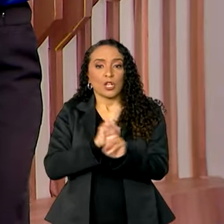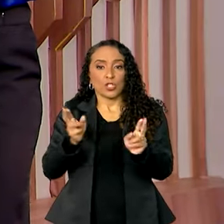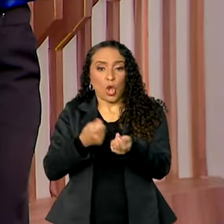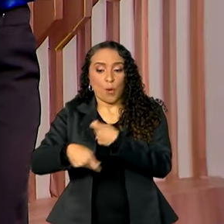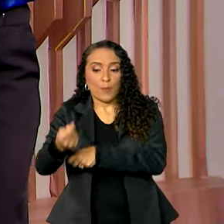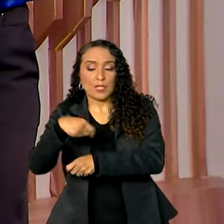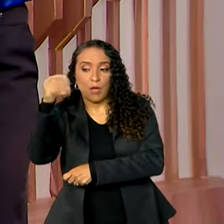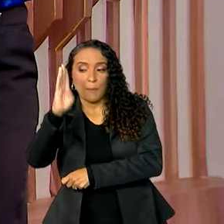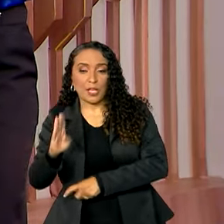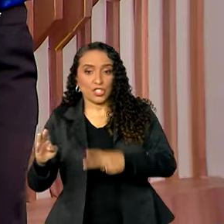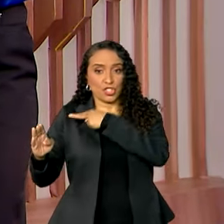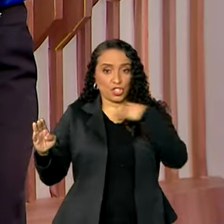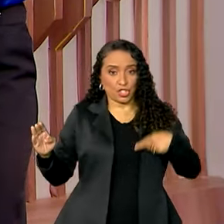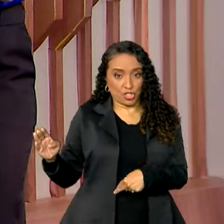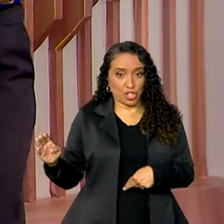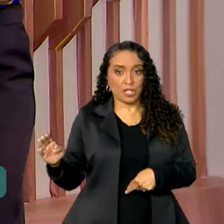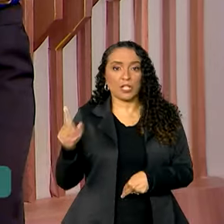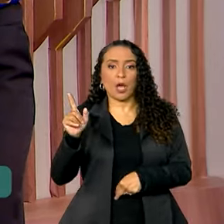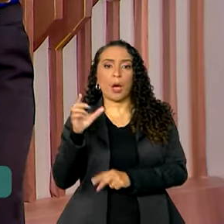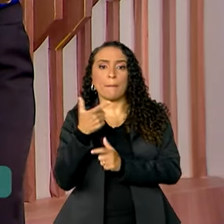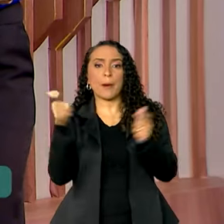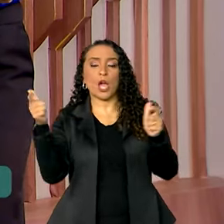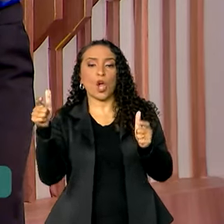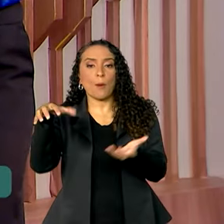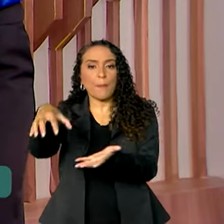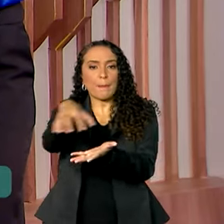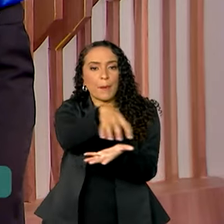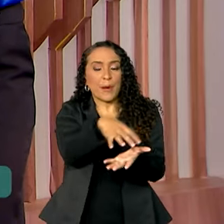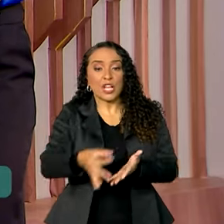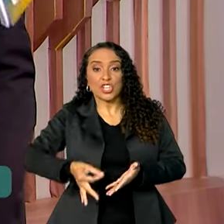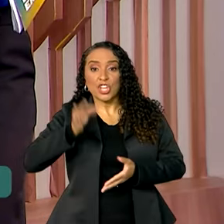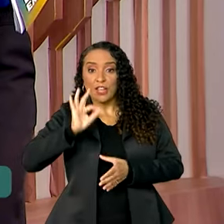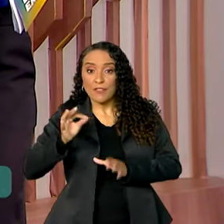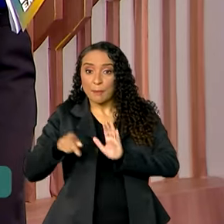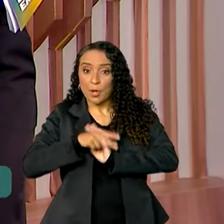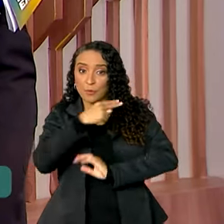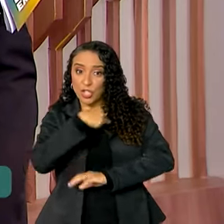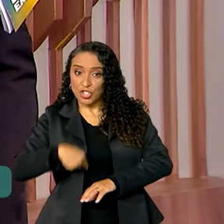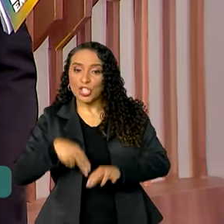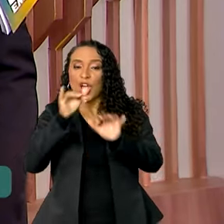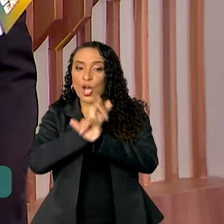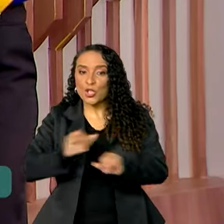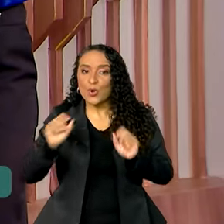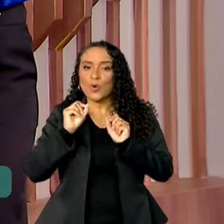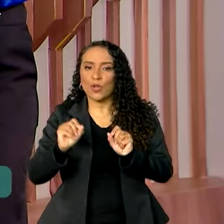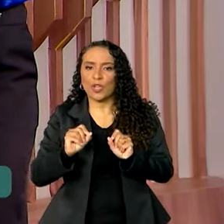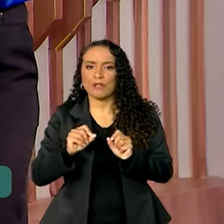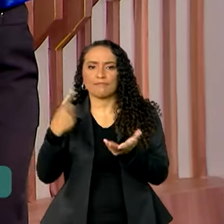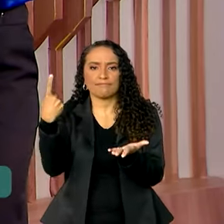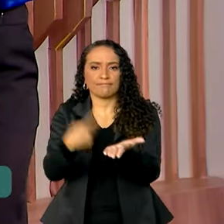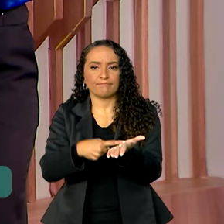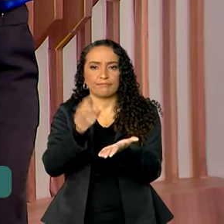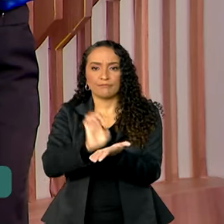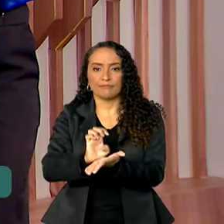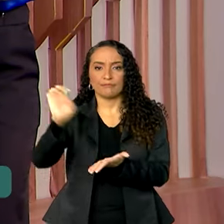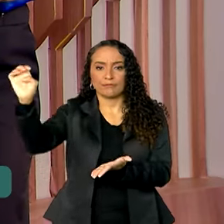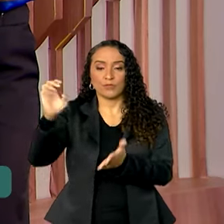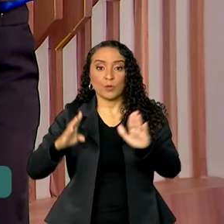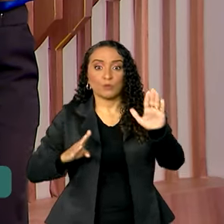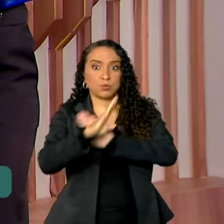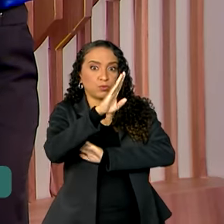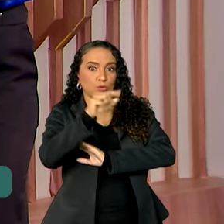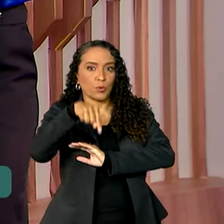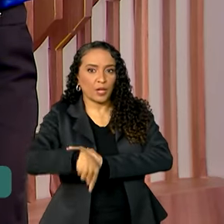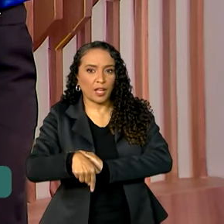comerciais entre Brasil e China, uma das maiores redes de cafeterias chinesas anunciou um acordo de exportação